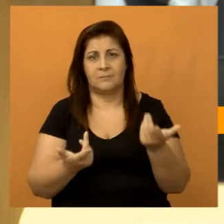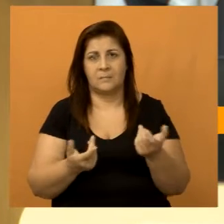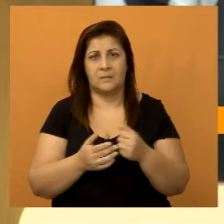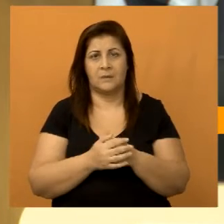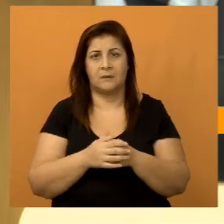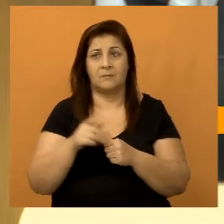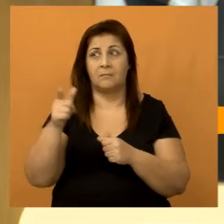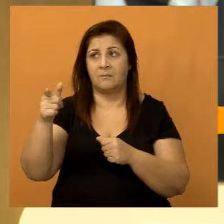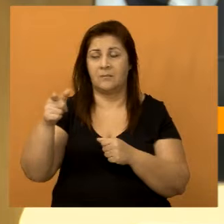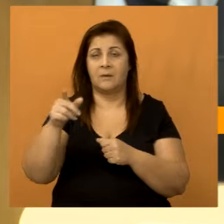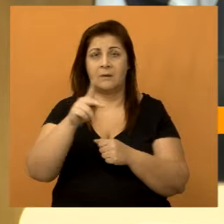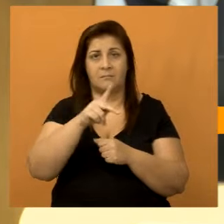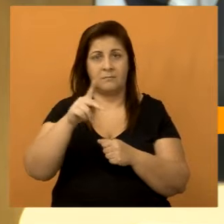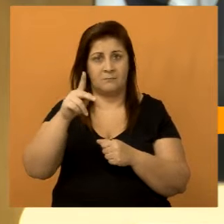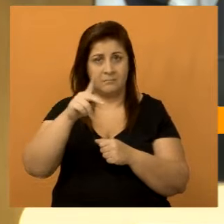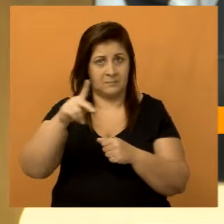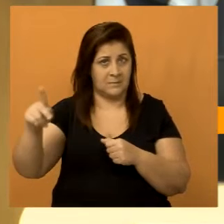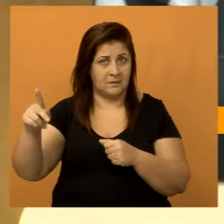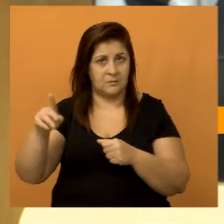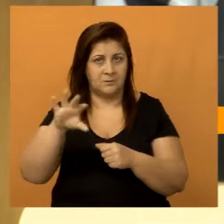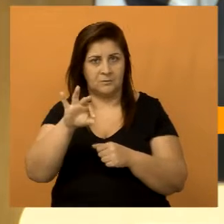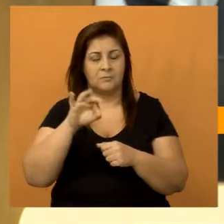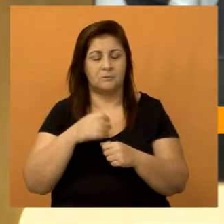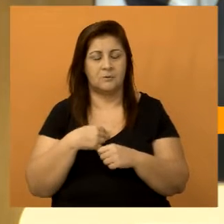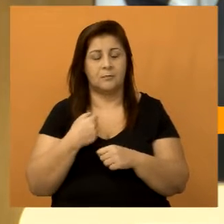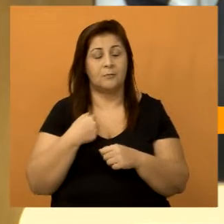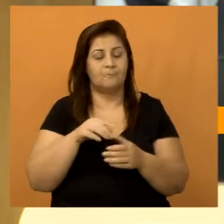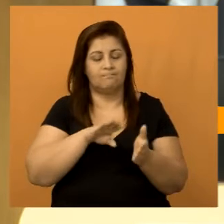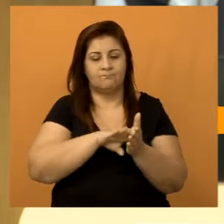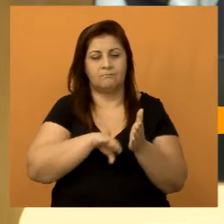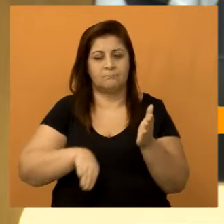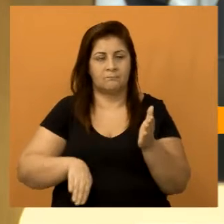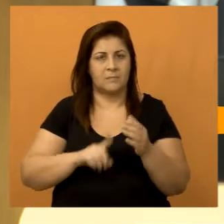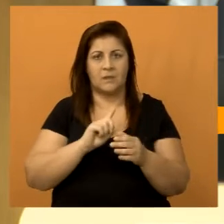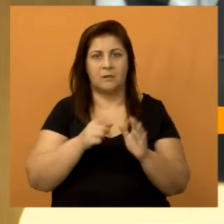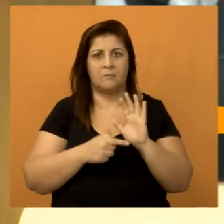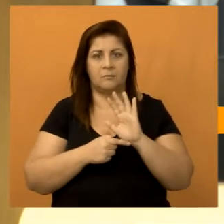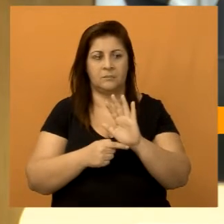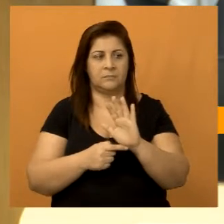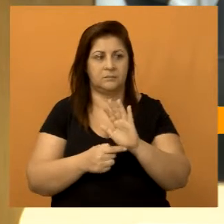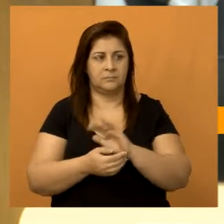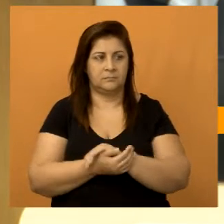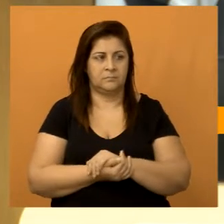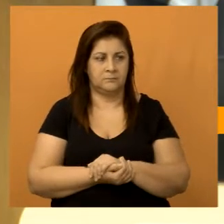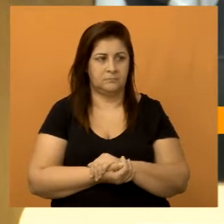dela. Então, infelizmente, estou tirando o relatório da apresentação da CPI.